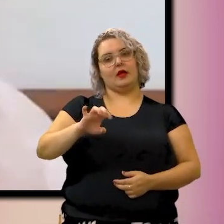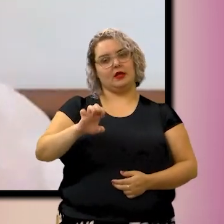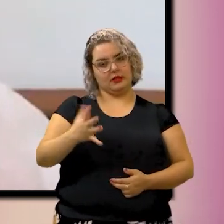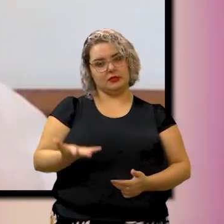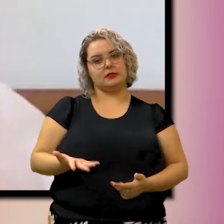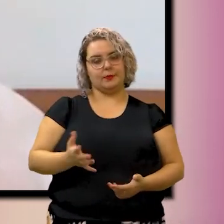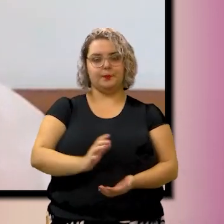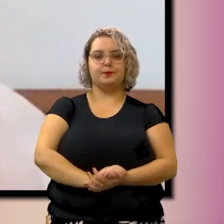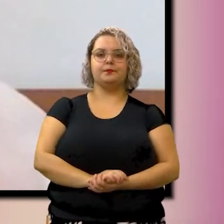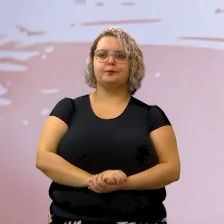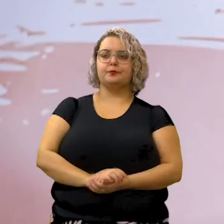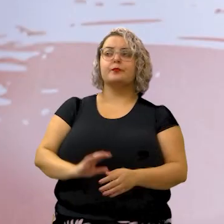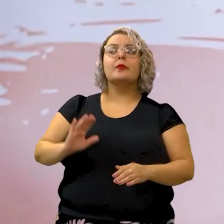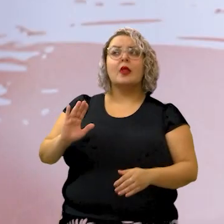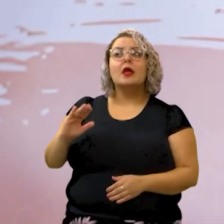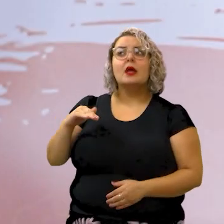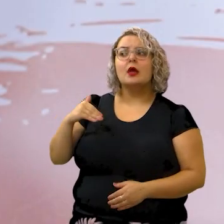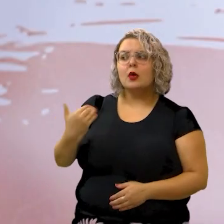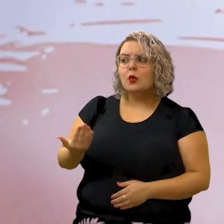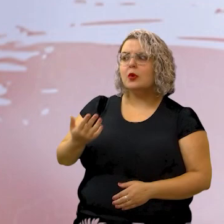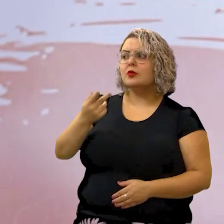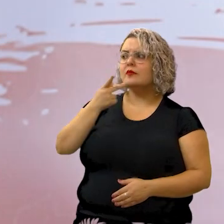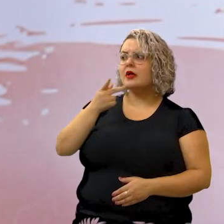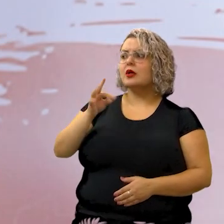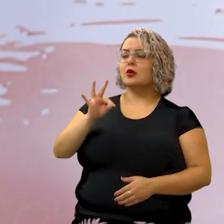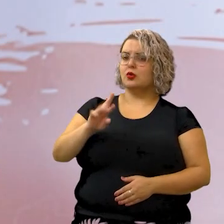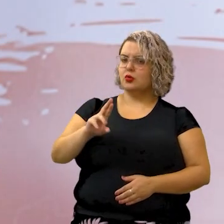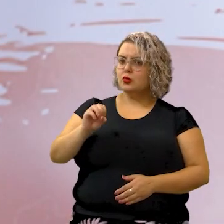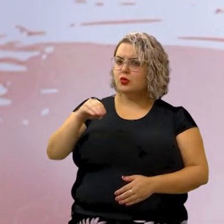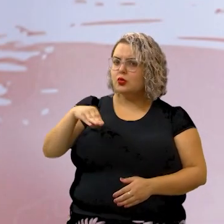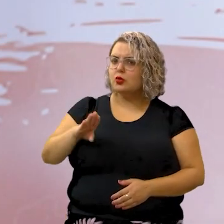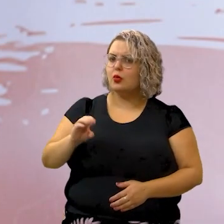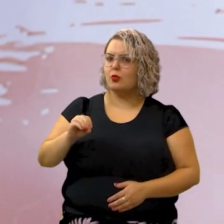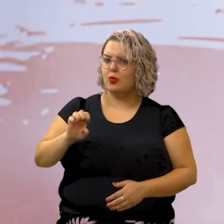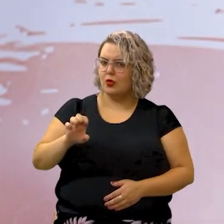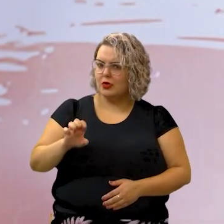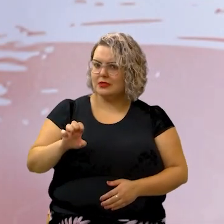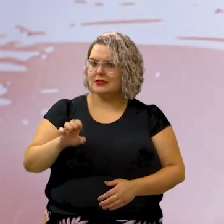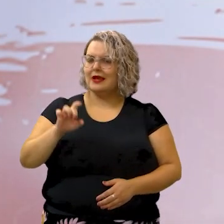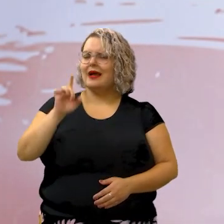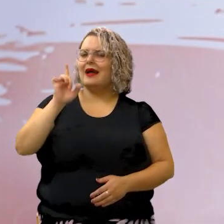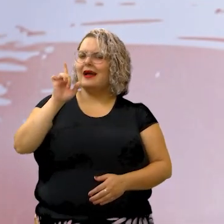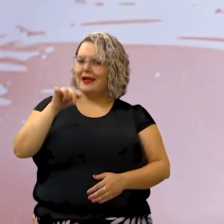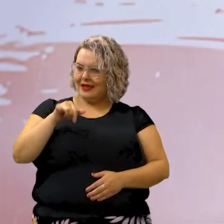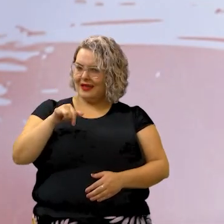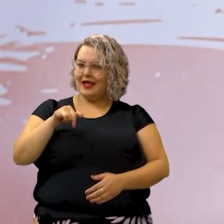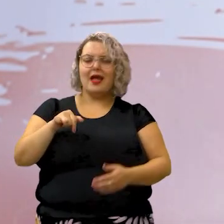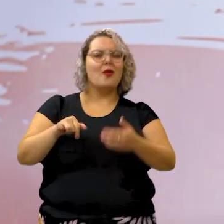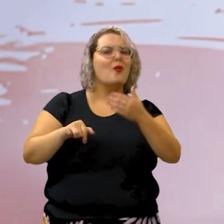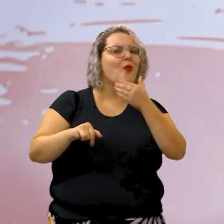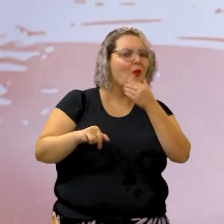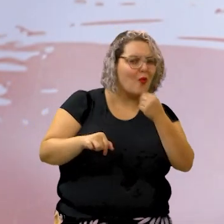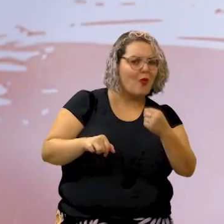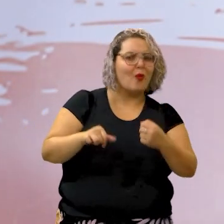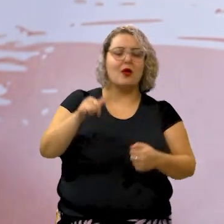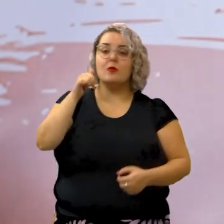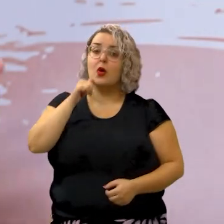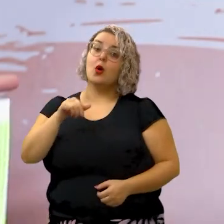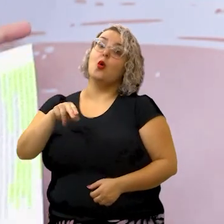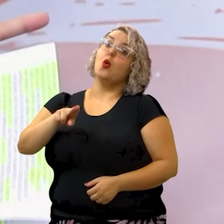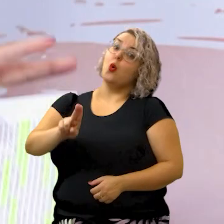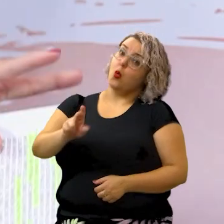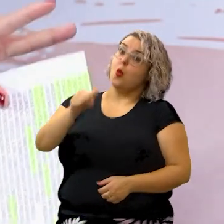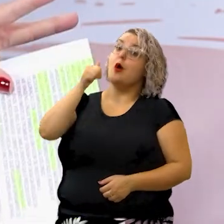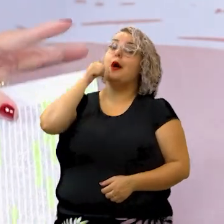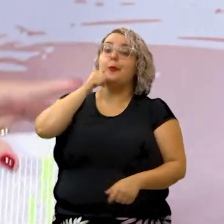das varizes apenas. E quando a gente fala de trombose, aí já é algo que afeta homem e mulher,